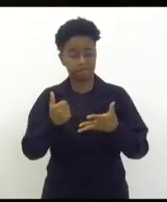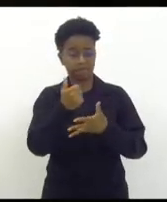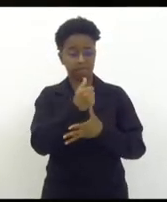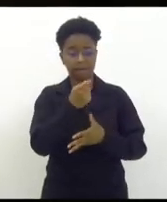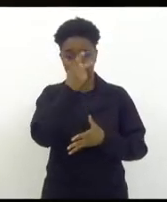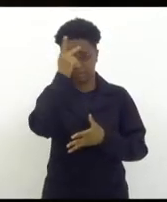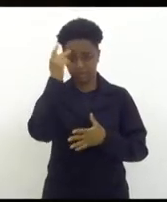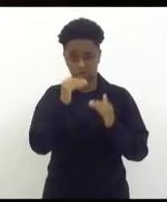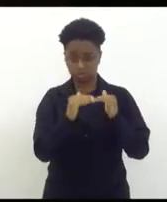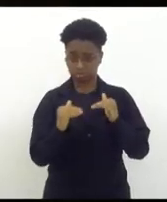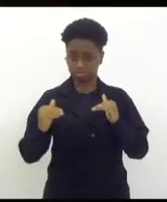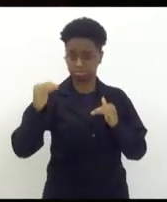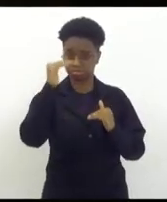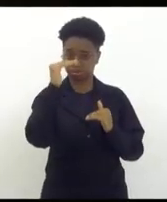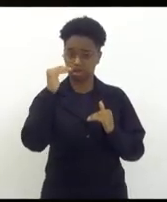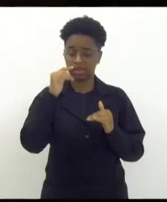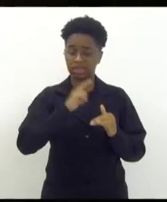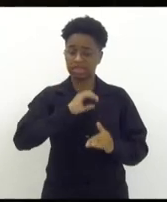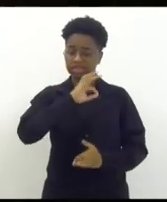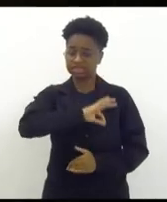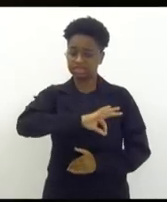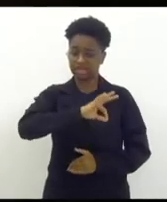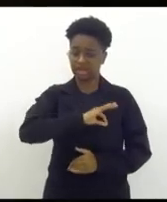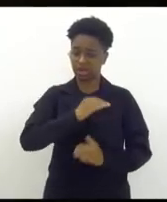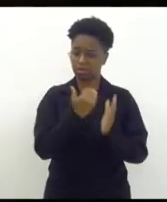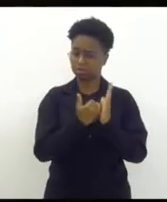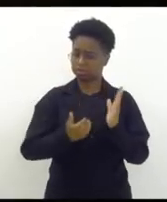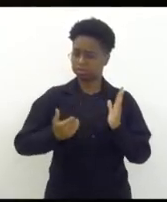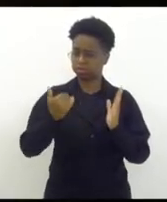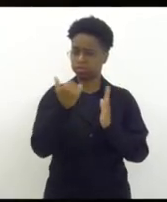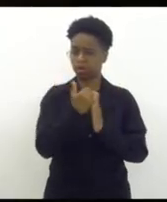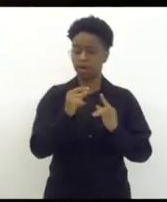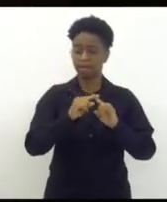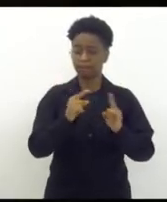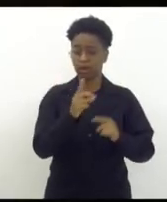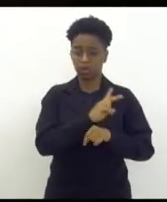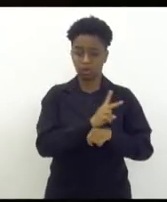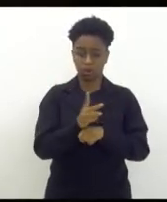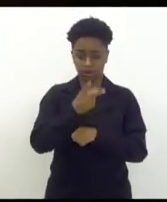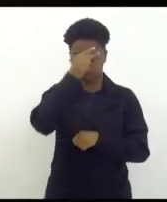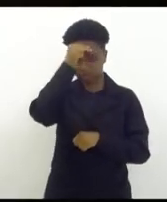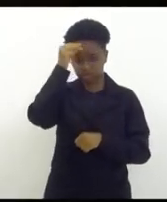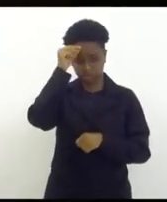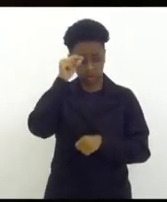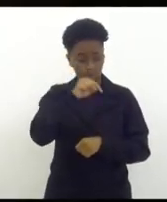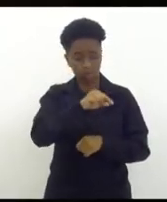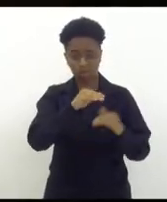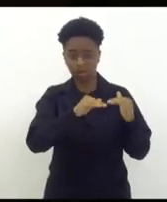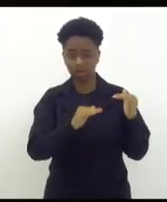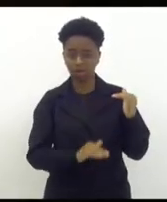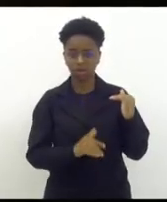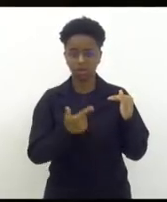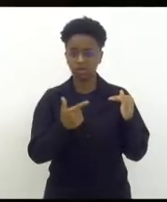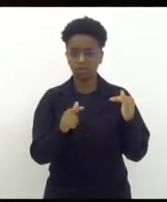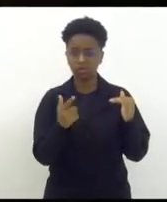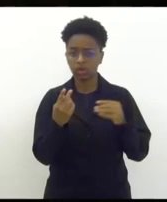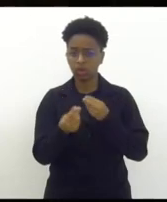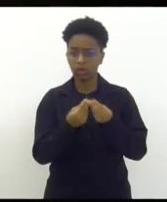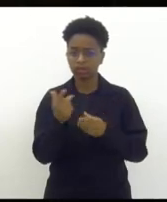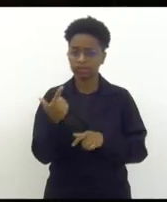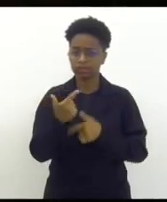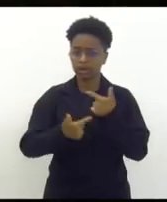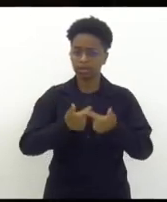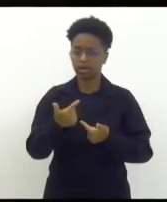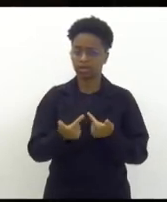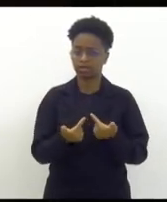maior patamar da carreira ganhando salários faraónicos enquanto o guarda municipal não tem condições de trabalhar na